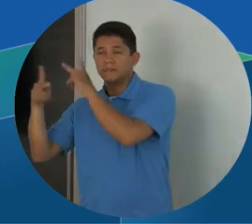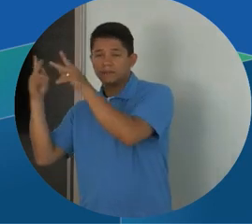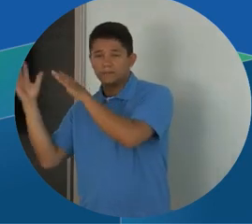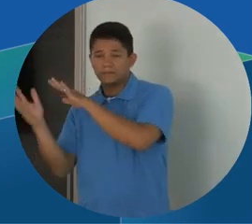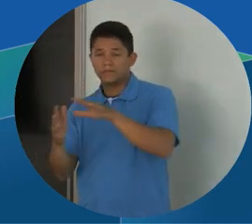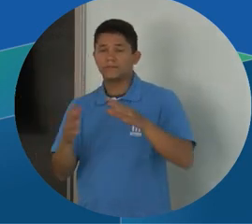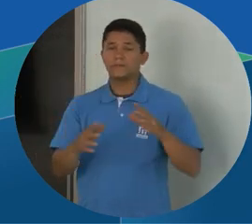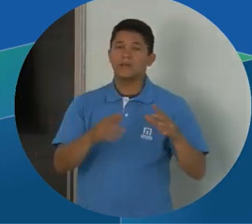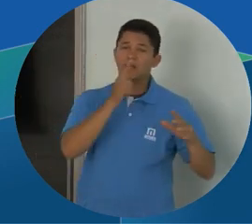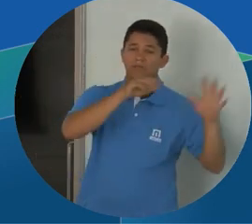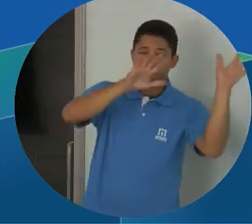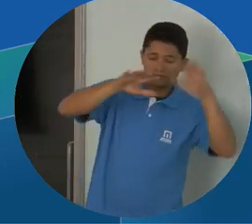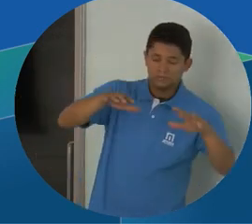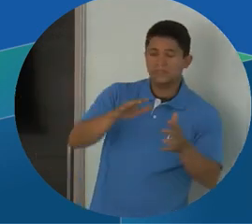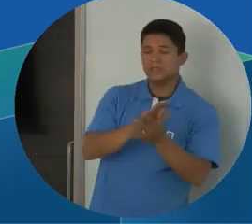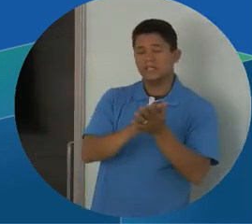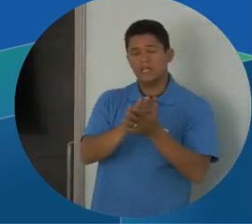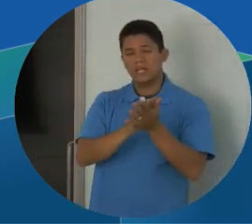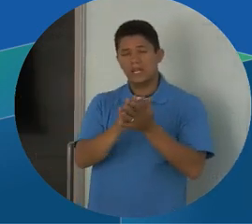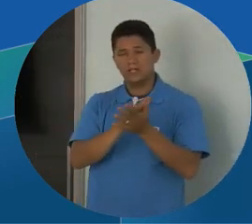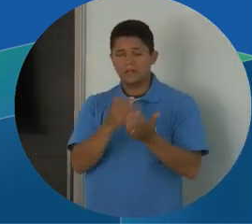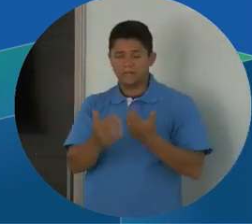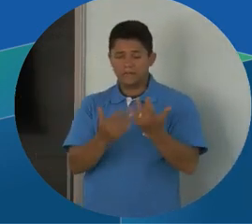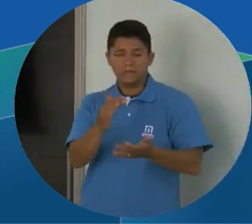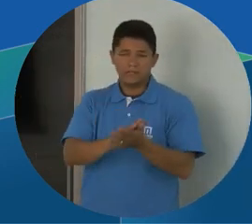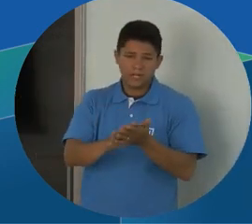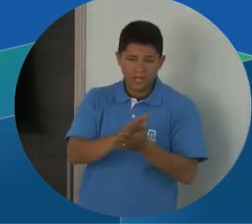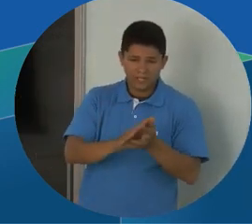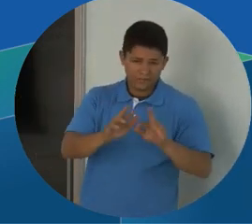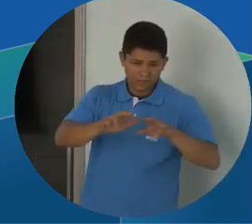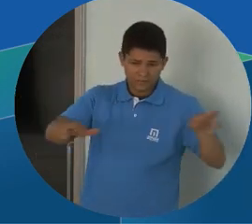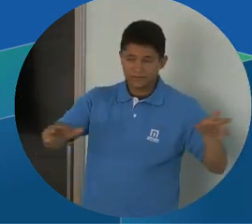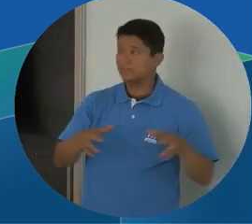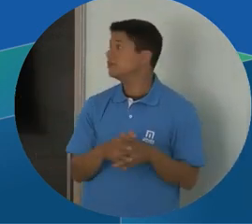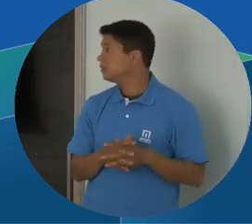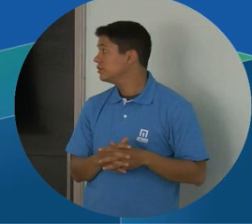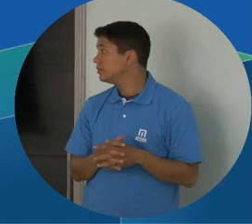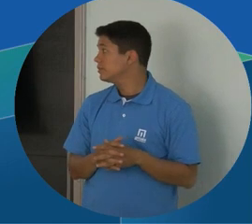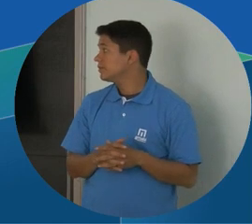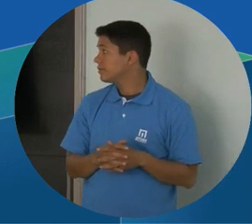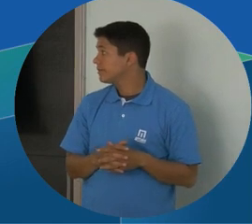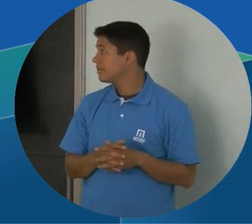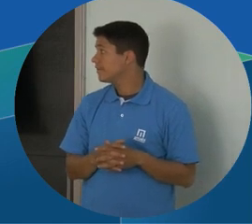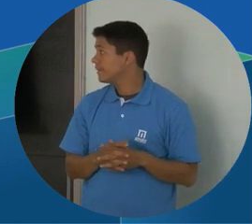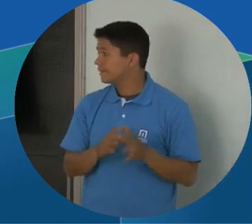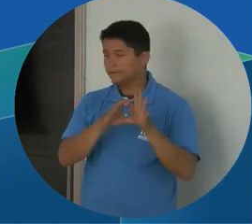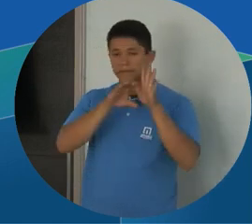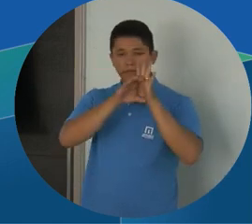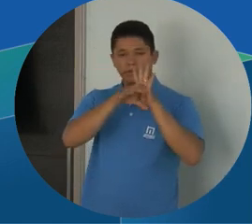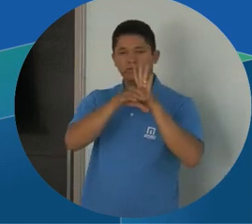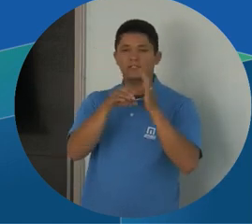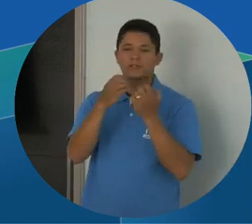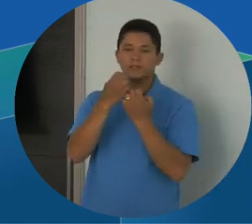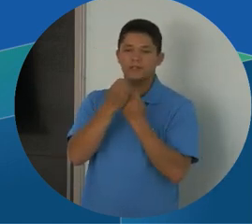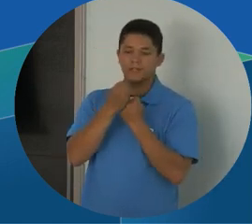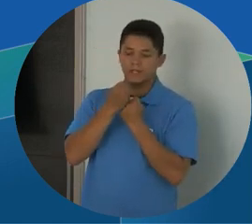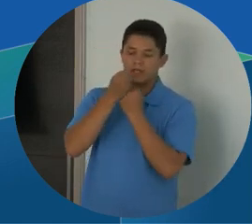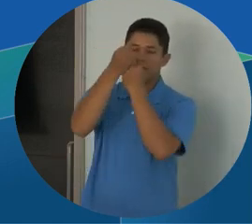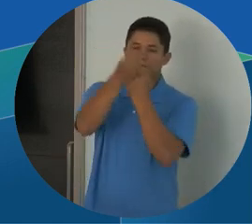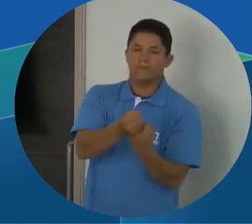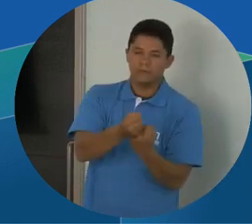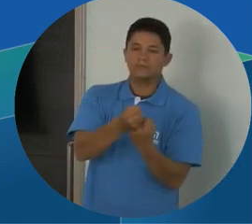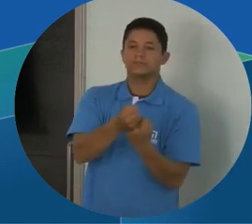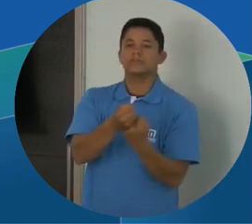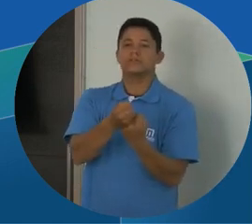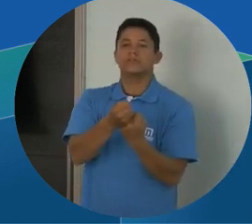concreto, oxidação de ferragem, esse tipo de patologia que a gente está acostumado a ver aí no mercado, é o conceito de reforço estrutural, não recuperação